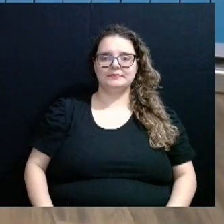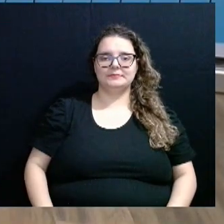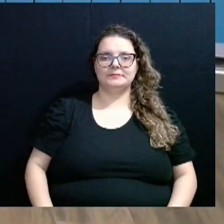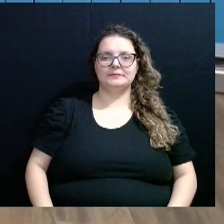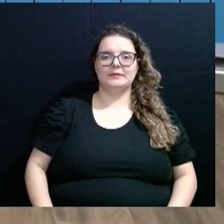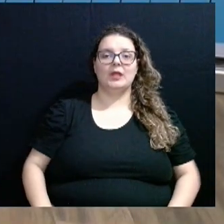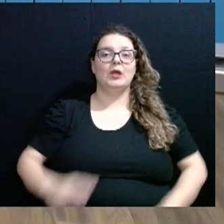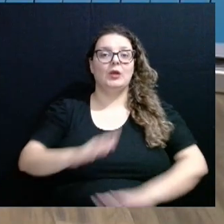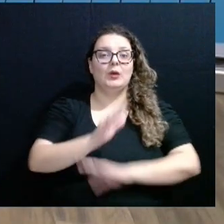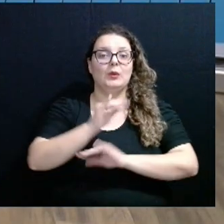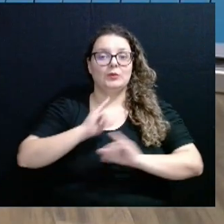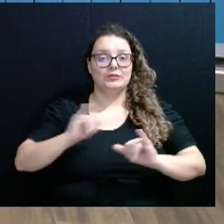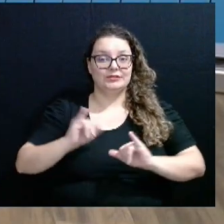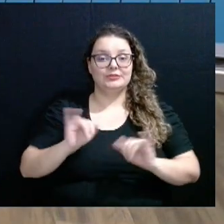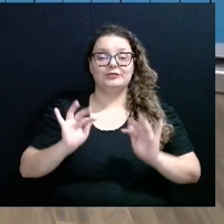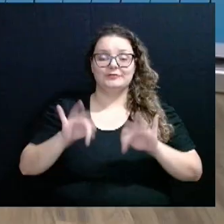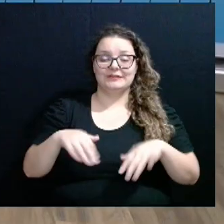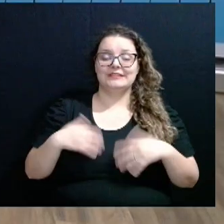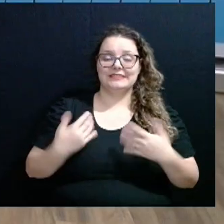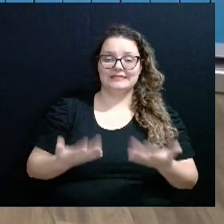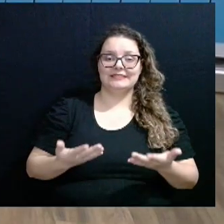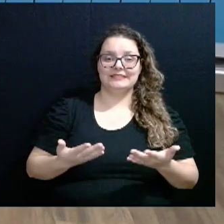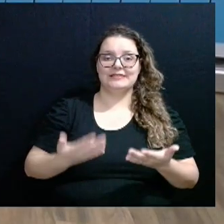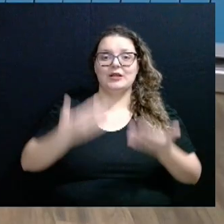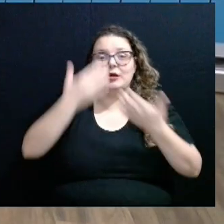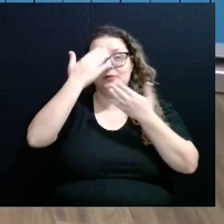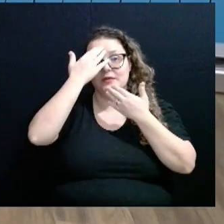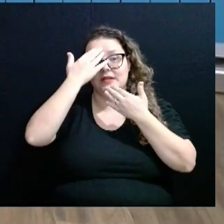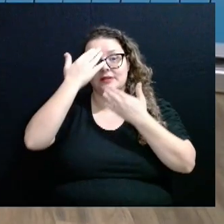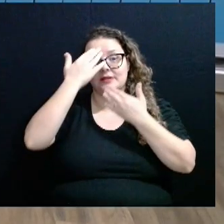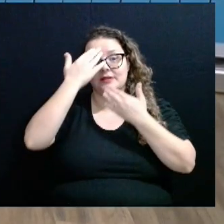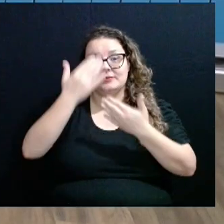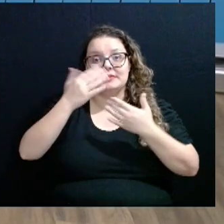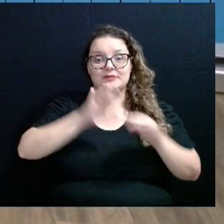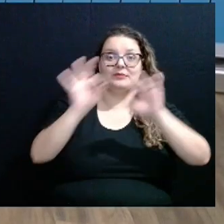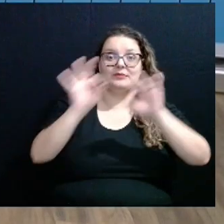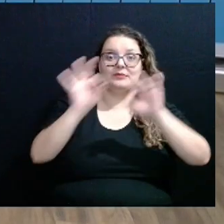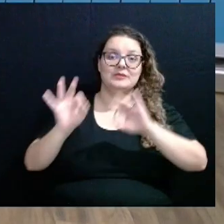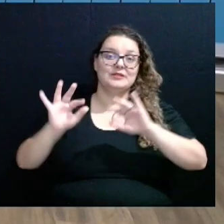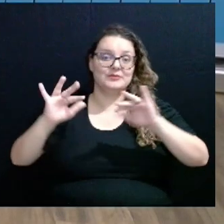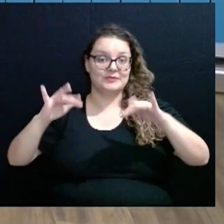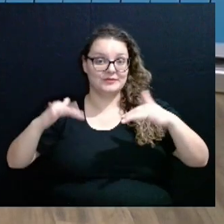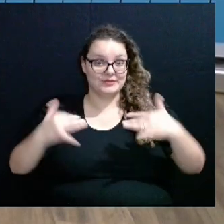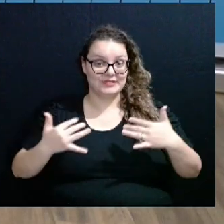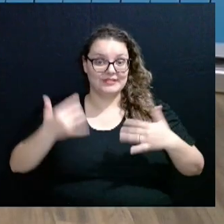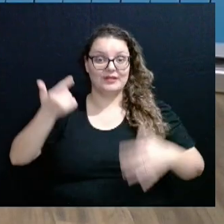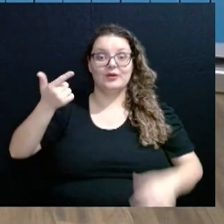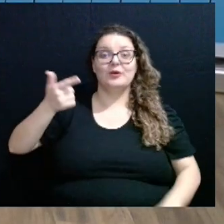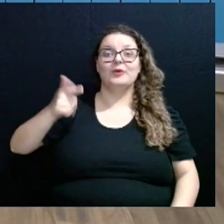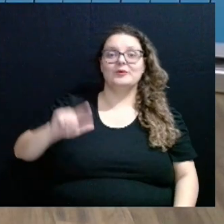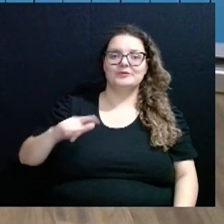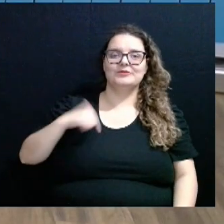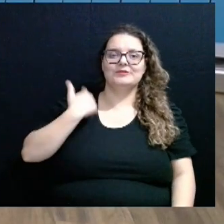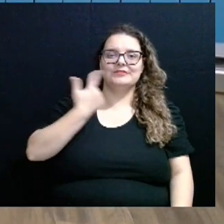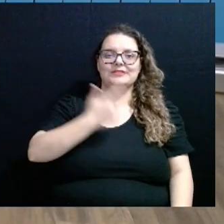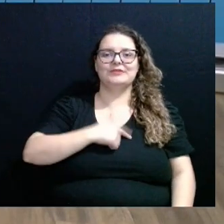Câmara Notícia fica por aqui. Muito obrigado pela sua companhia, pela sua audiência. Continue na